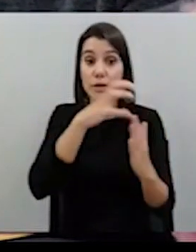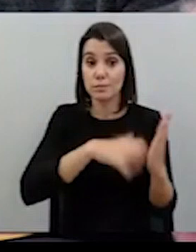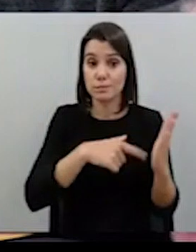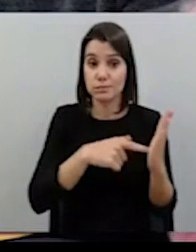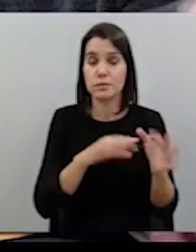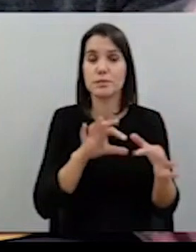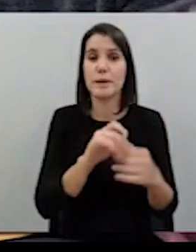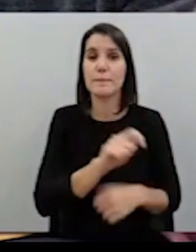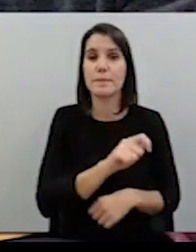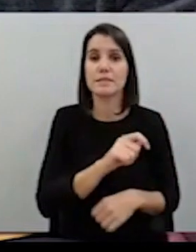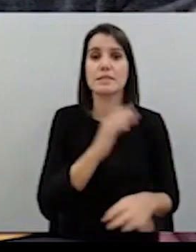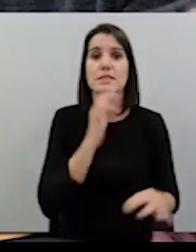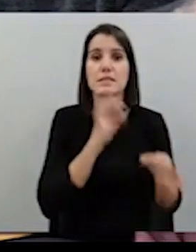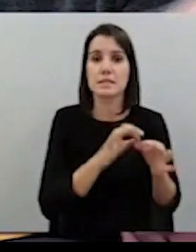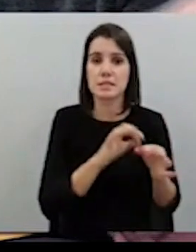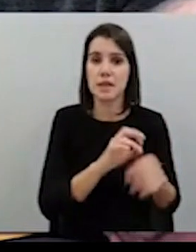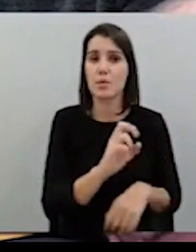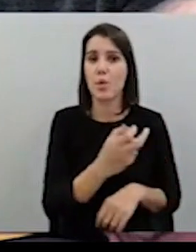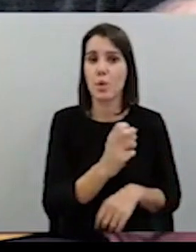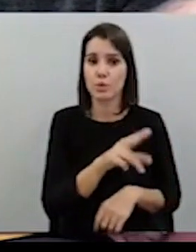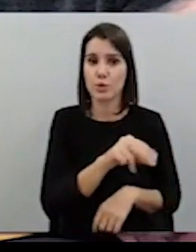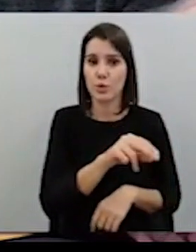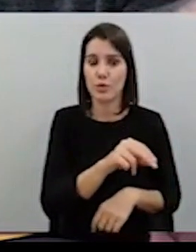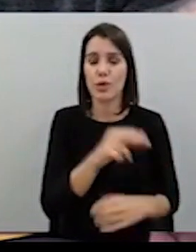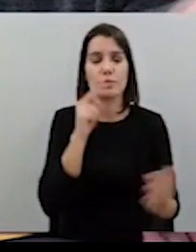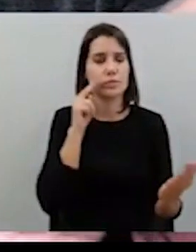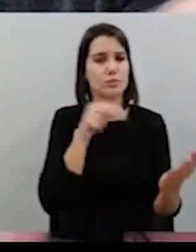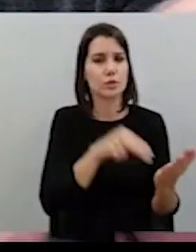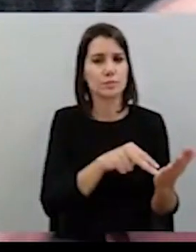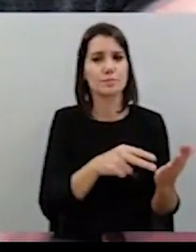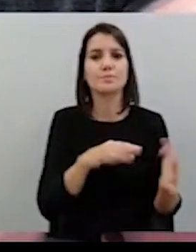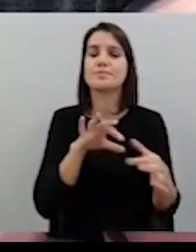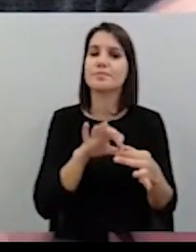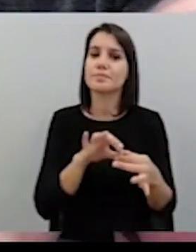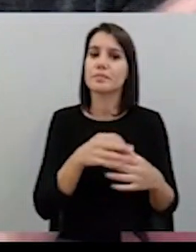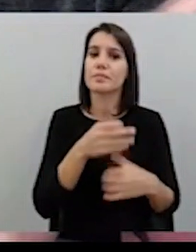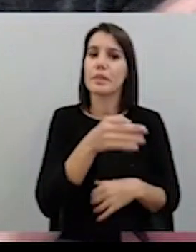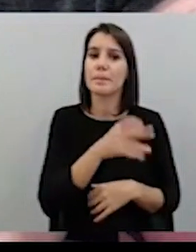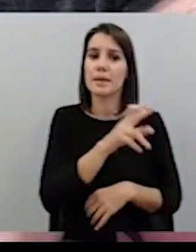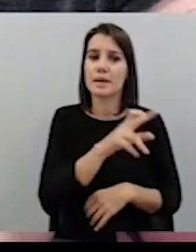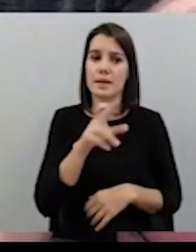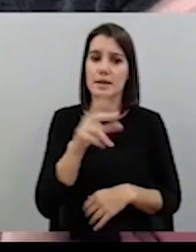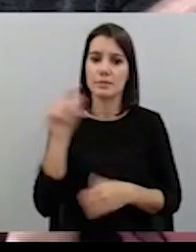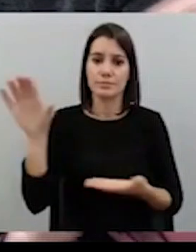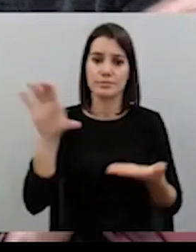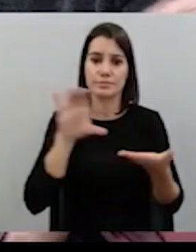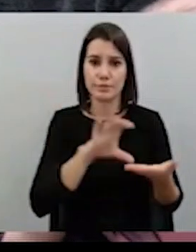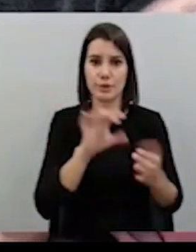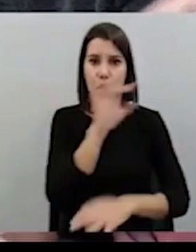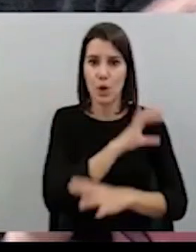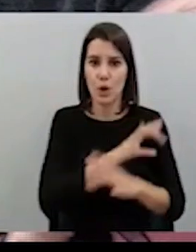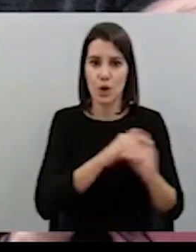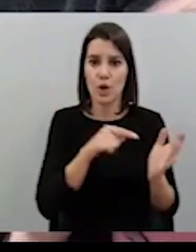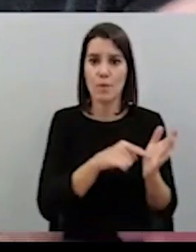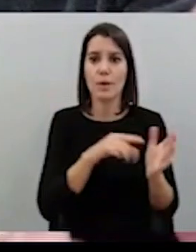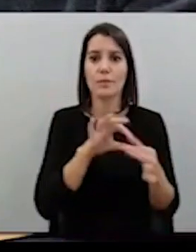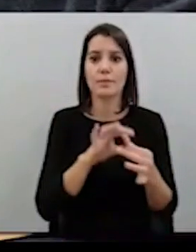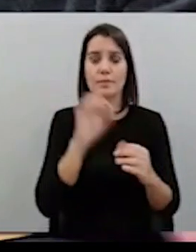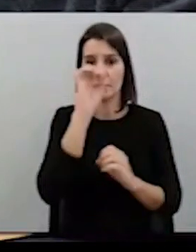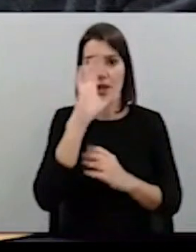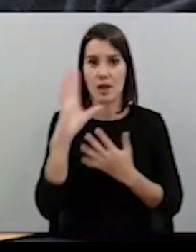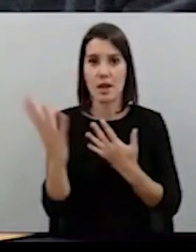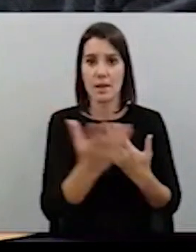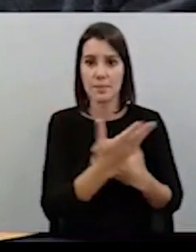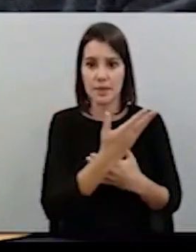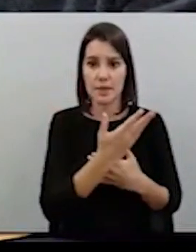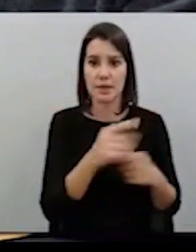setembro, outubro e novembro, verificamos que no âmbito do PRR foi atribuída, no eixo do ambiente e valorização do espaço verde,